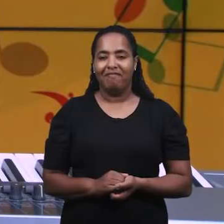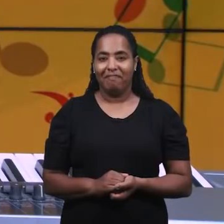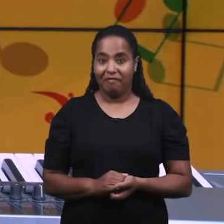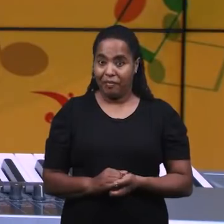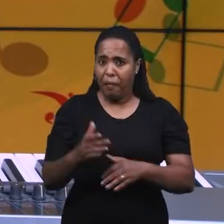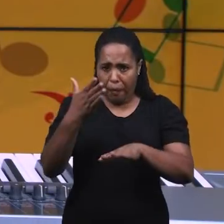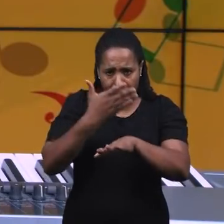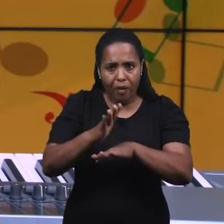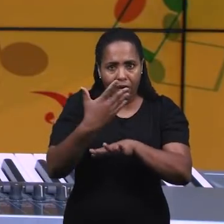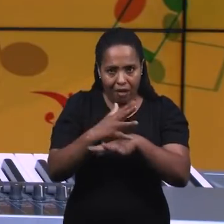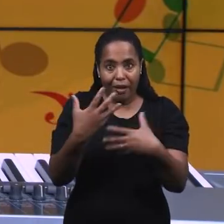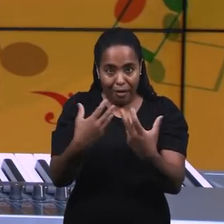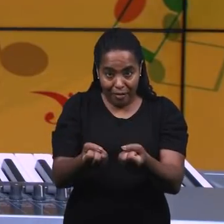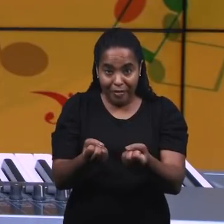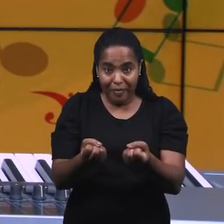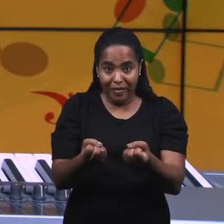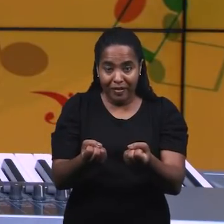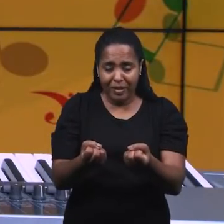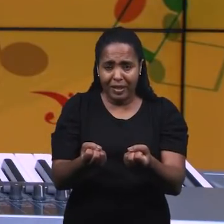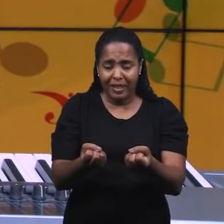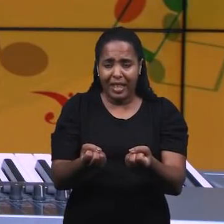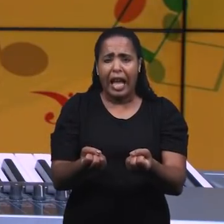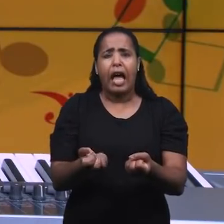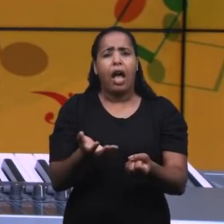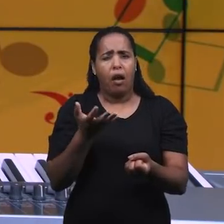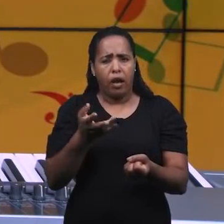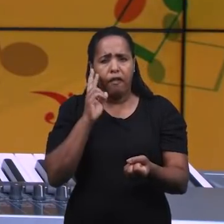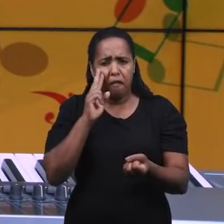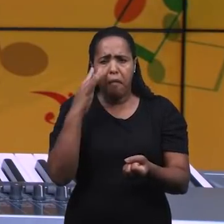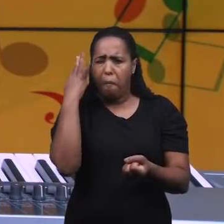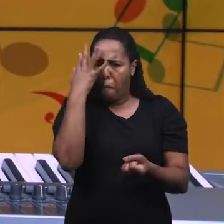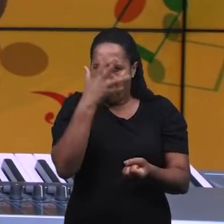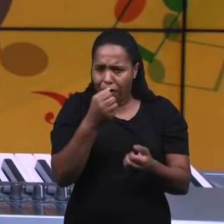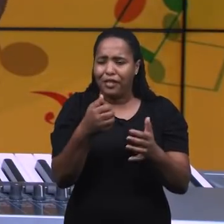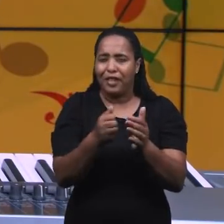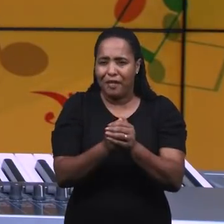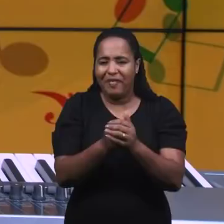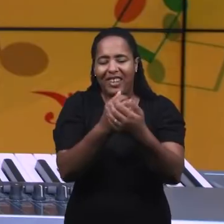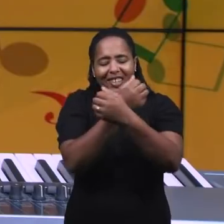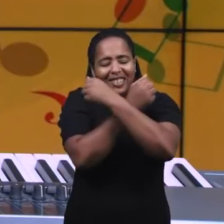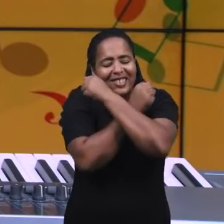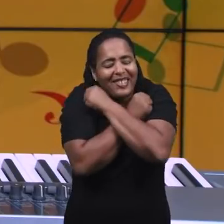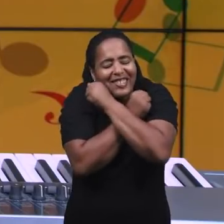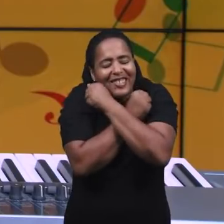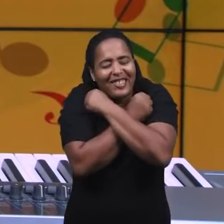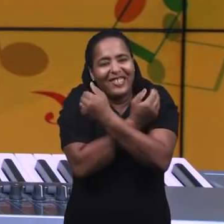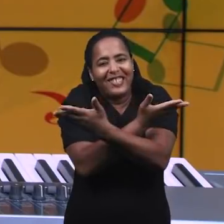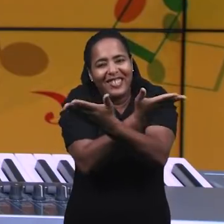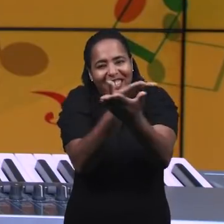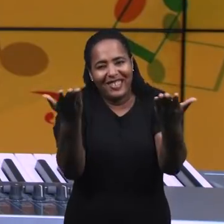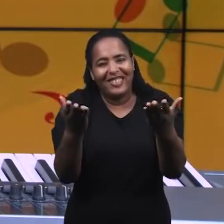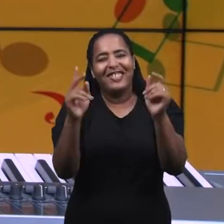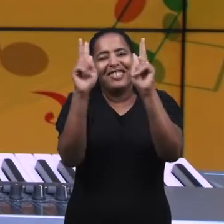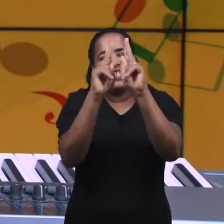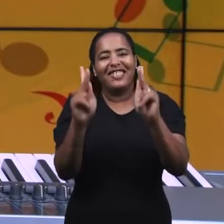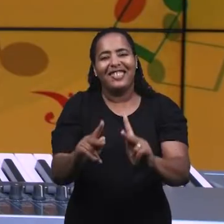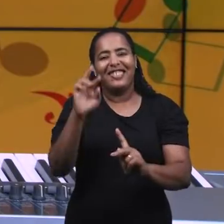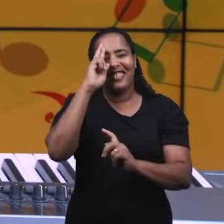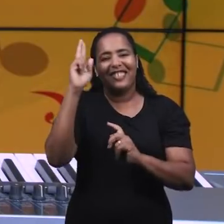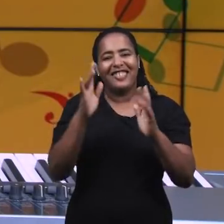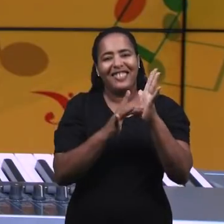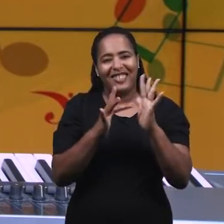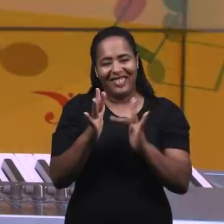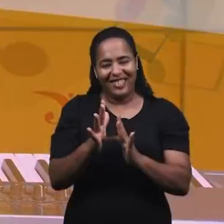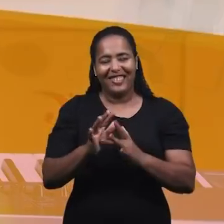Vamos treinar bastante? Quero ver bem bonito, amém? Abraço para todos vocês e a paz do